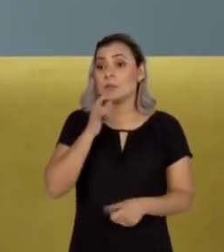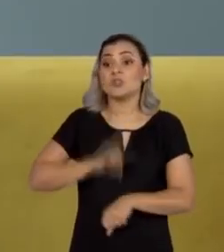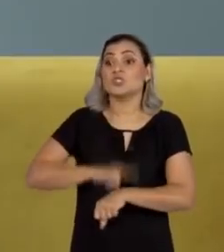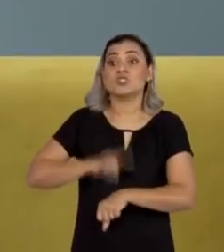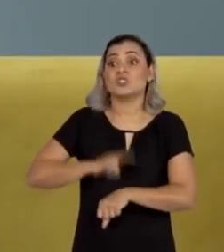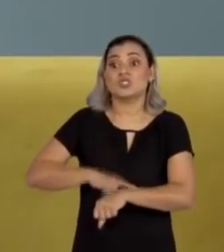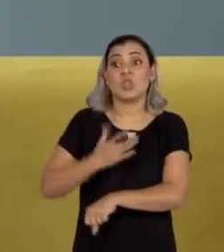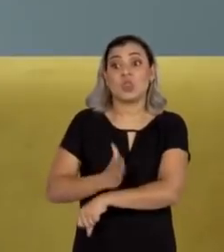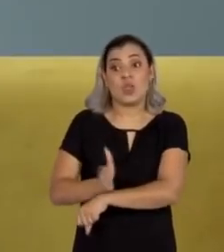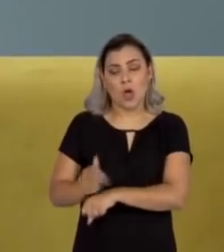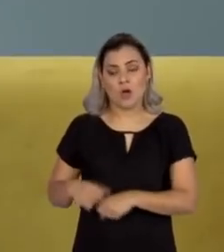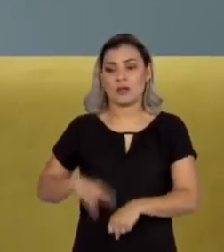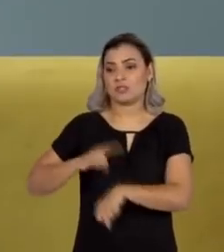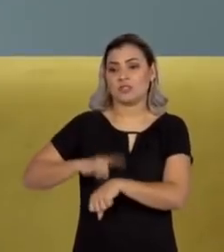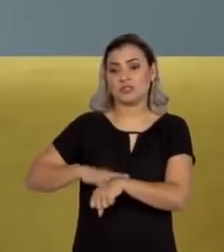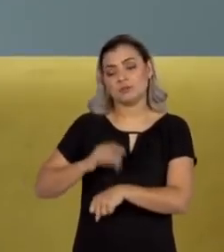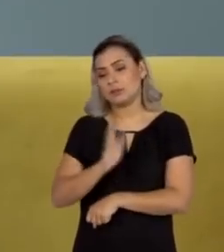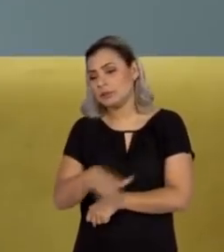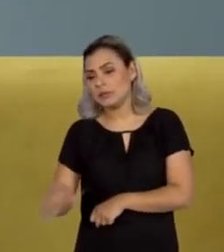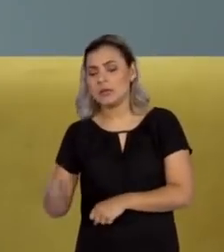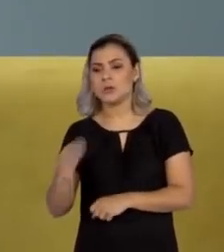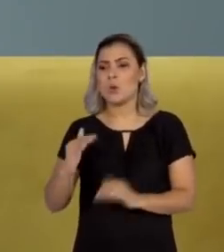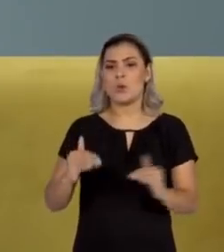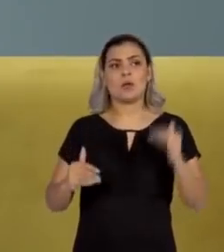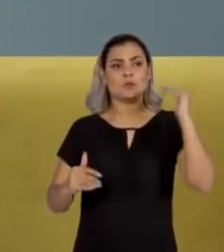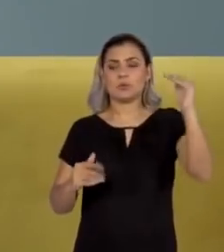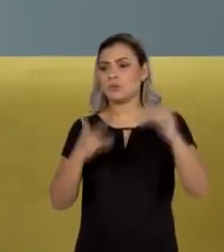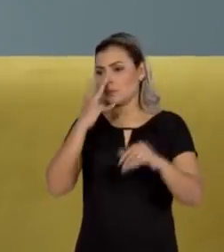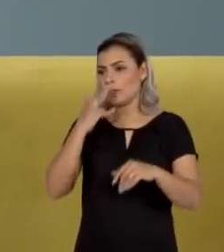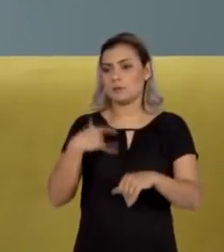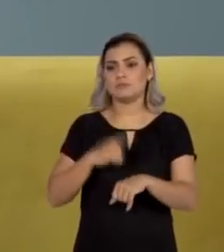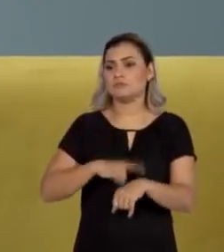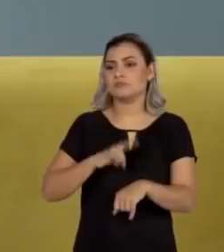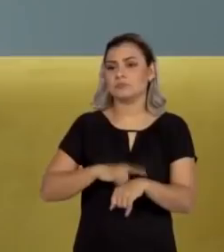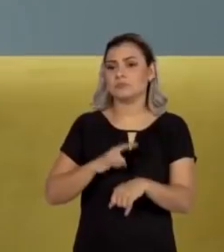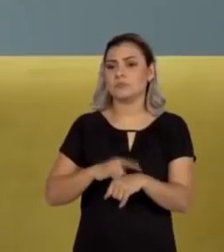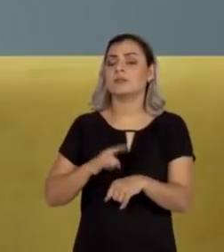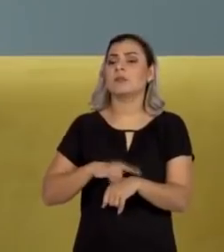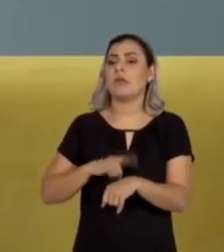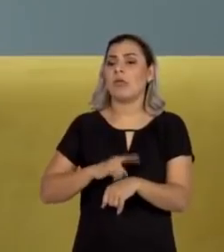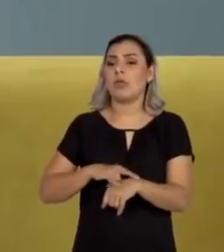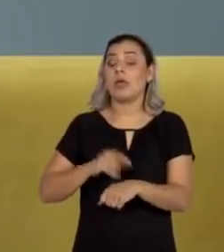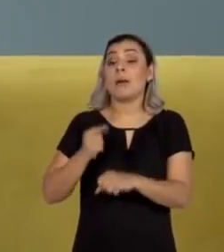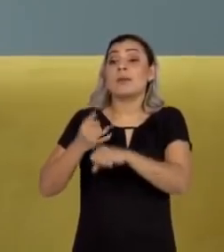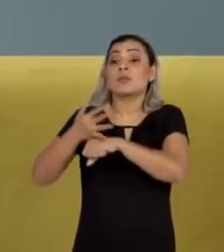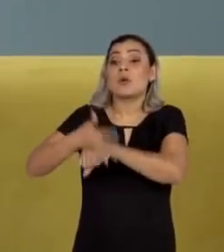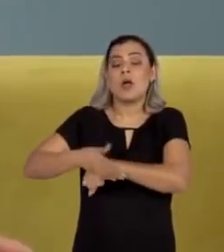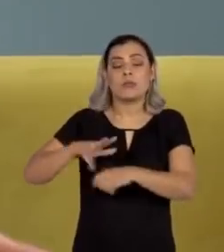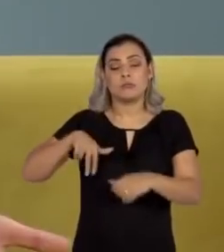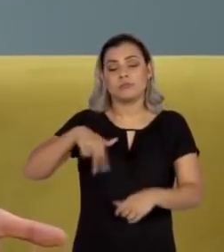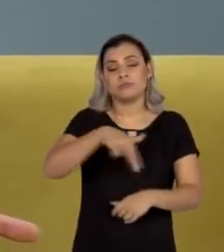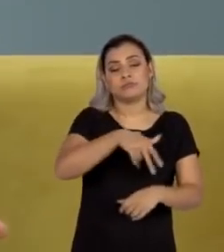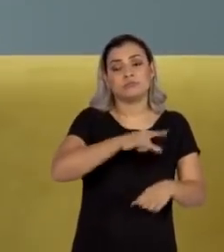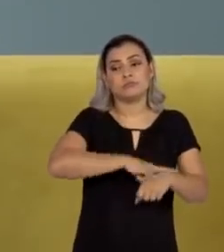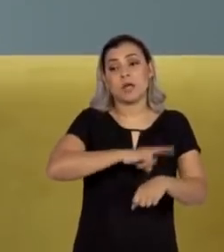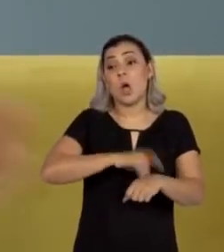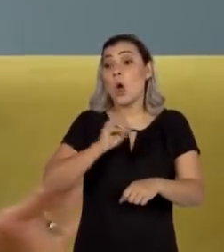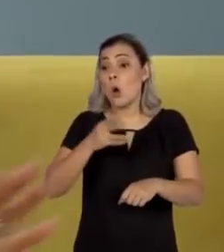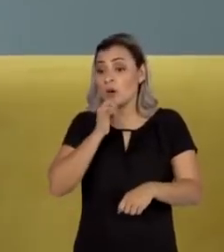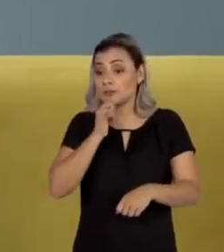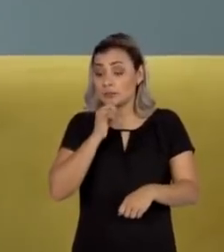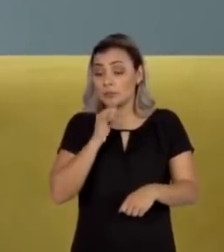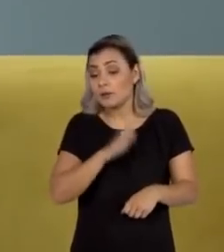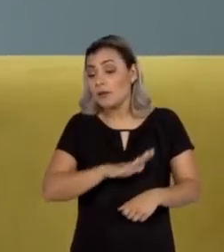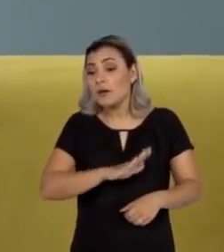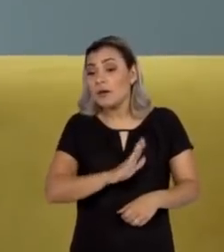muito, indivíduos ou crianças que não levantavam para urinar à noite voltam a fazer xixi, ou fazer xixi na cama, aquela criança que já